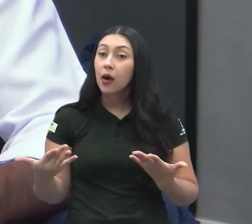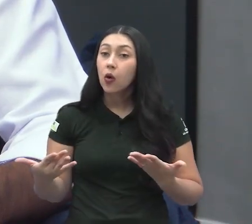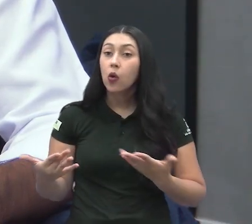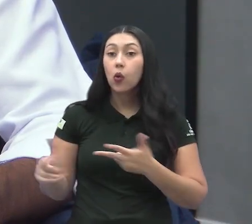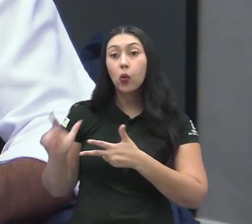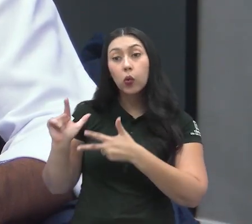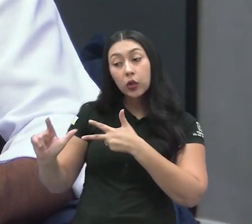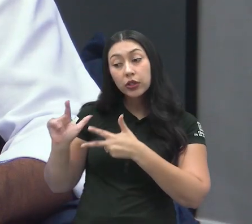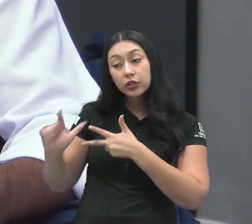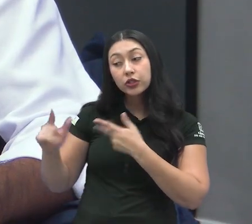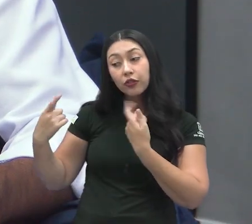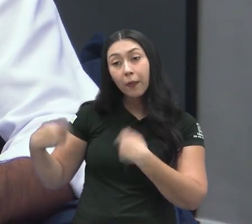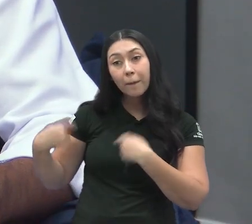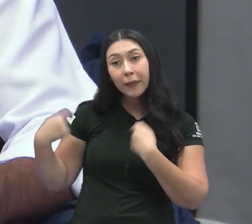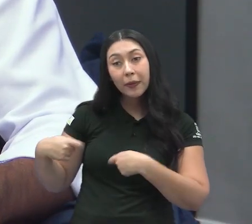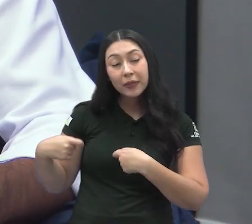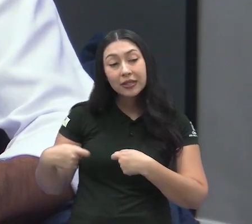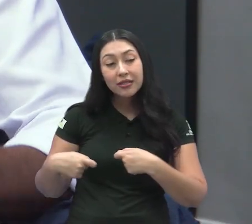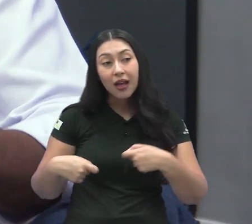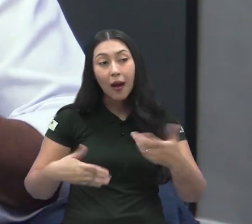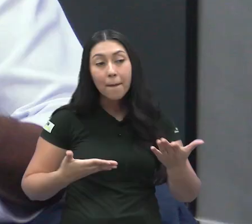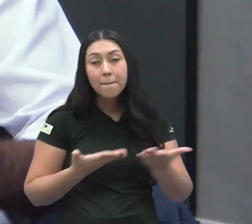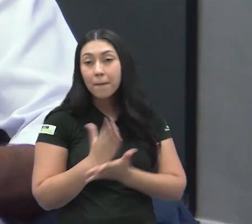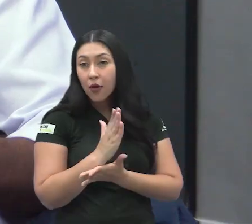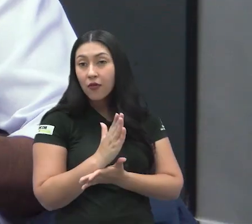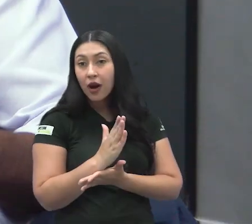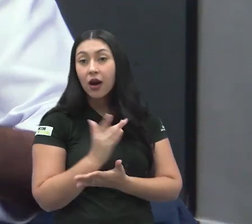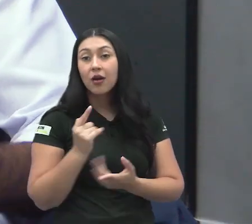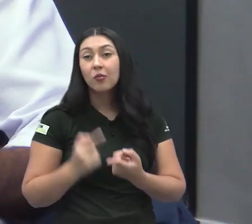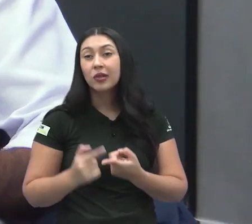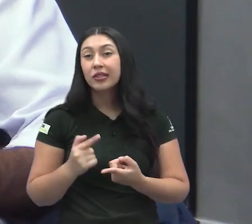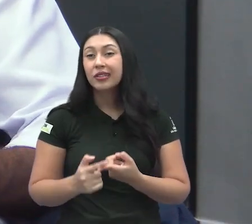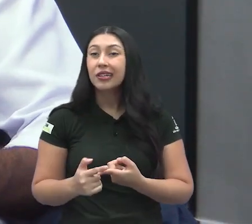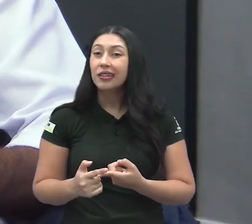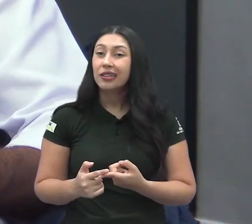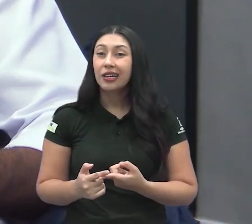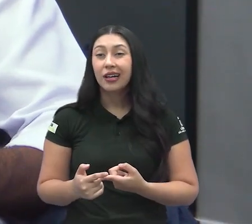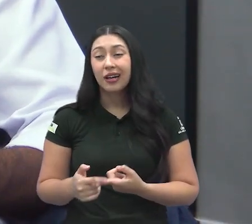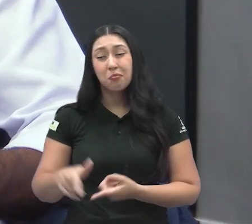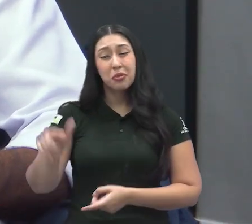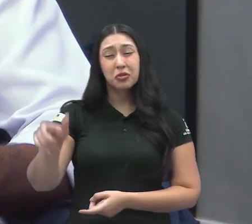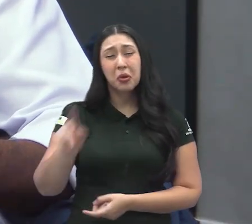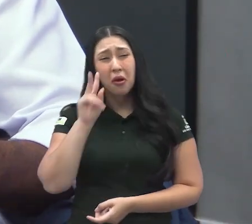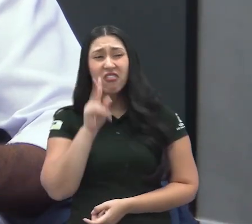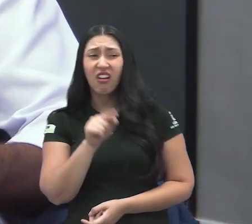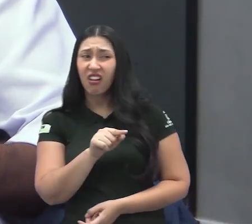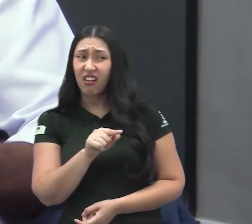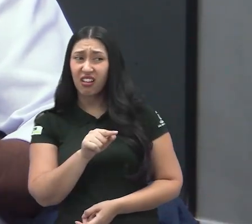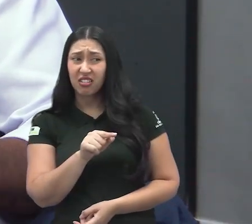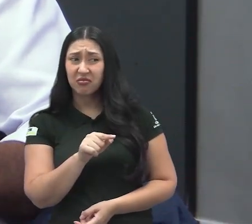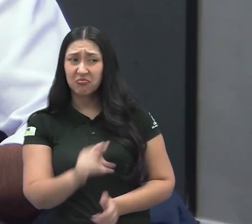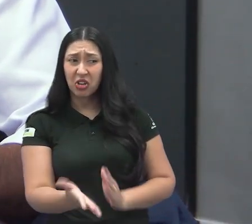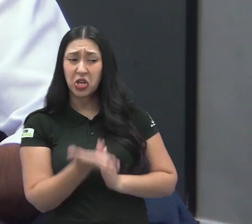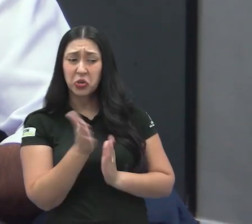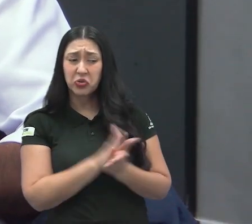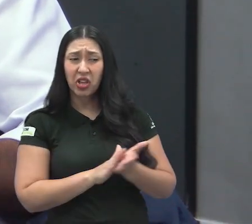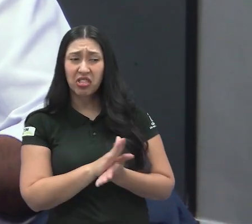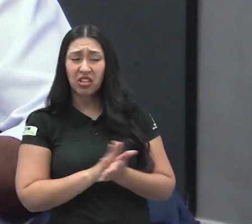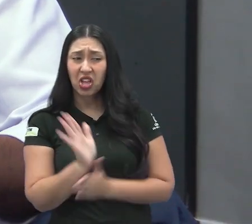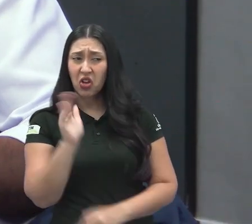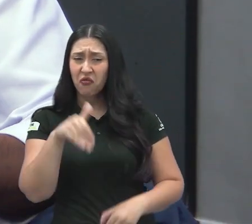para a população, porque senão daí ele acaba nem voltando mais, né? Vamos dizer